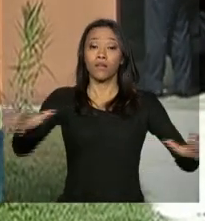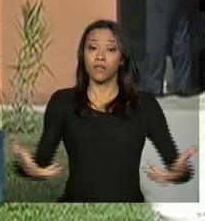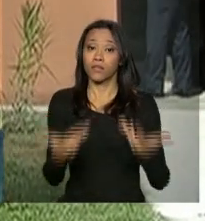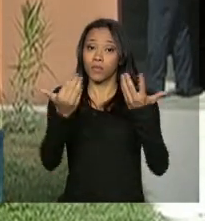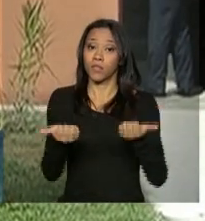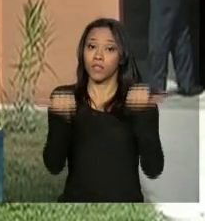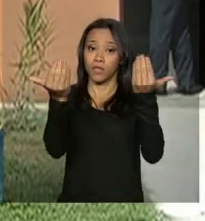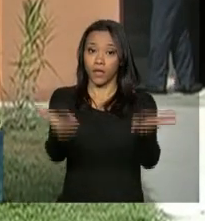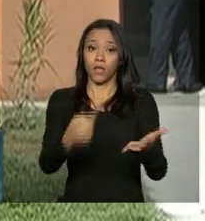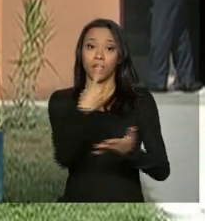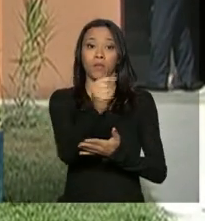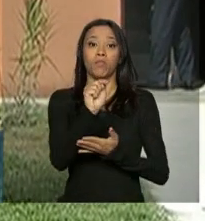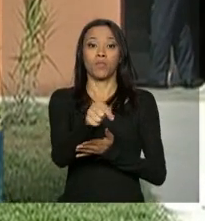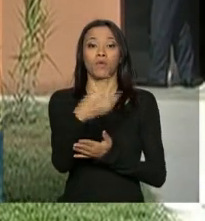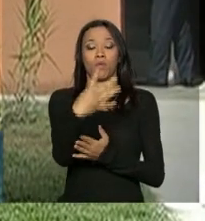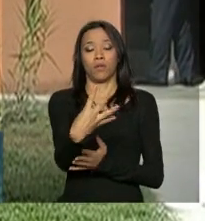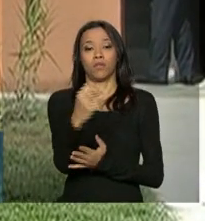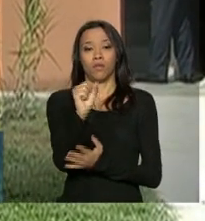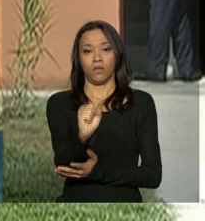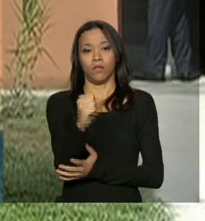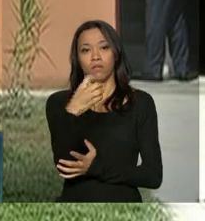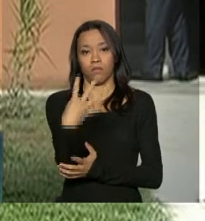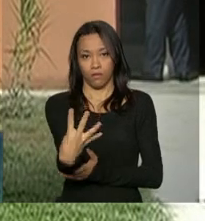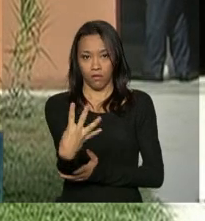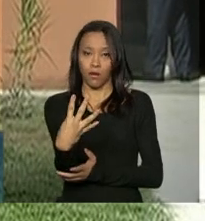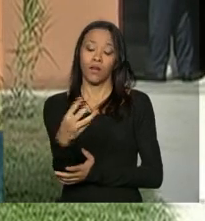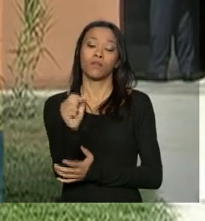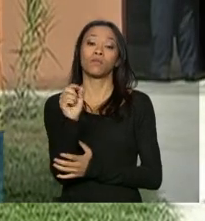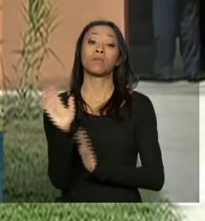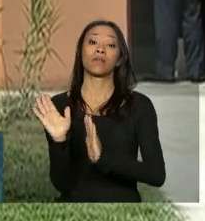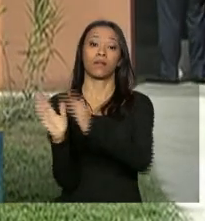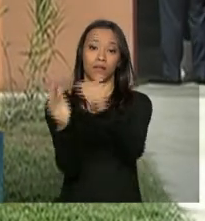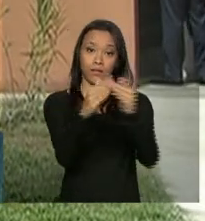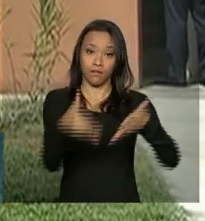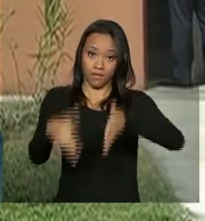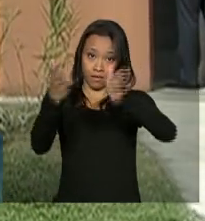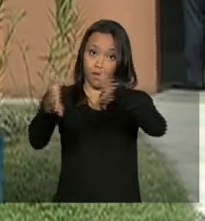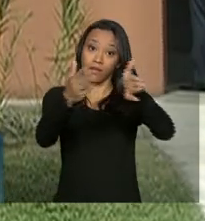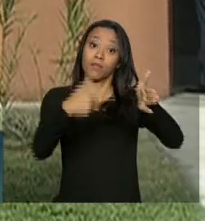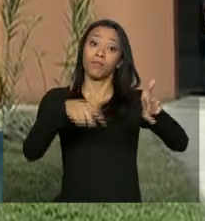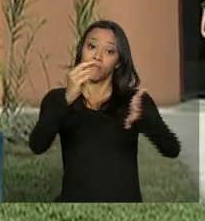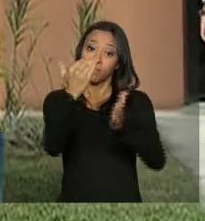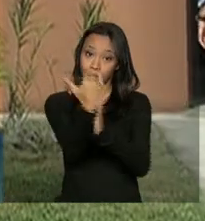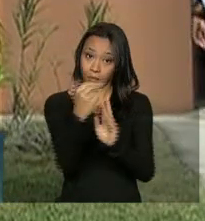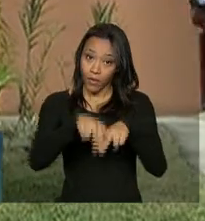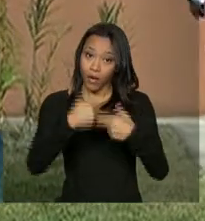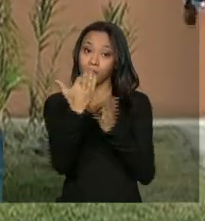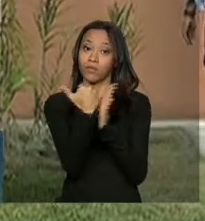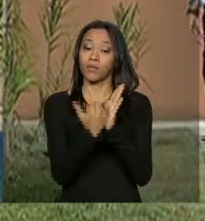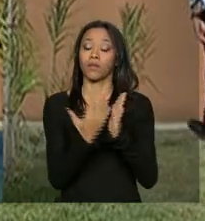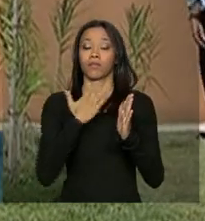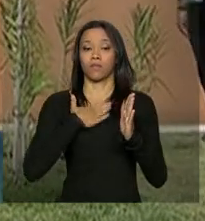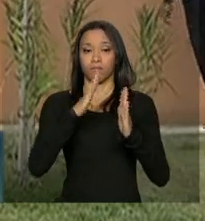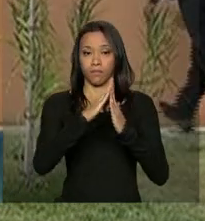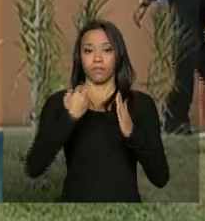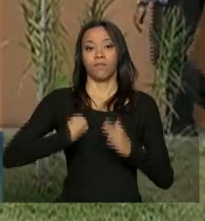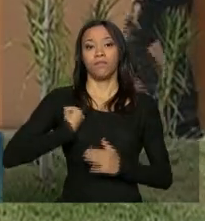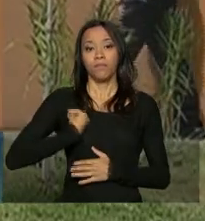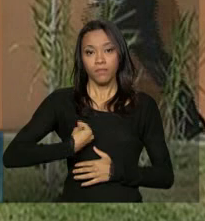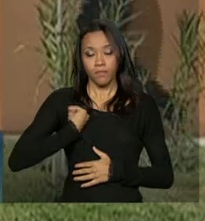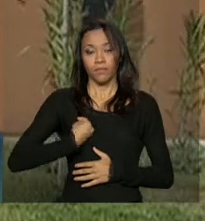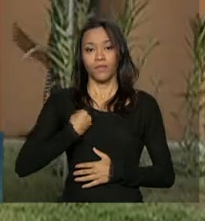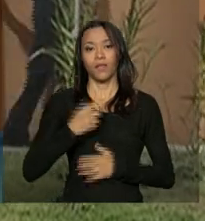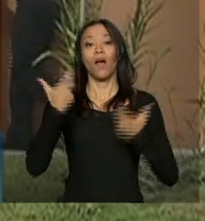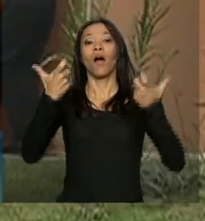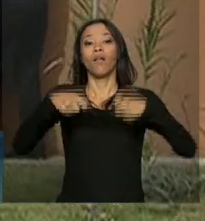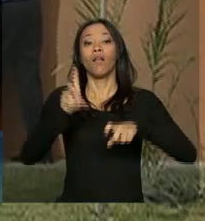de 1484 unidades habitacionais pelo programa Minha Casa Minha Vida lá